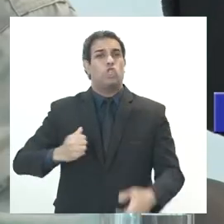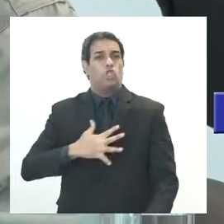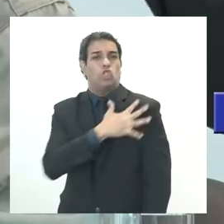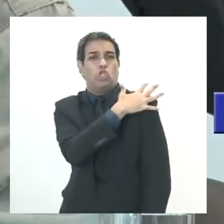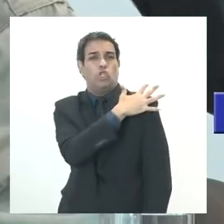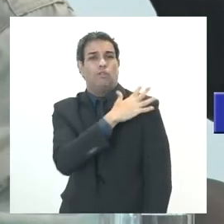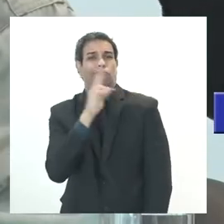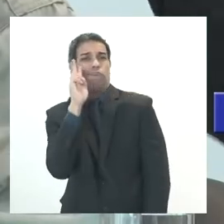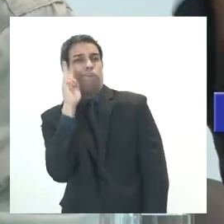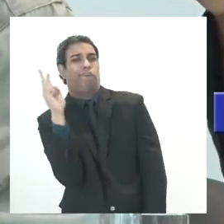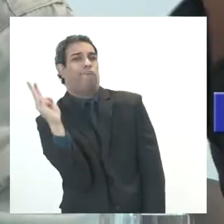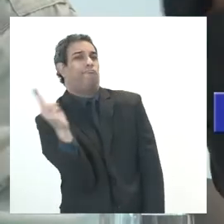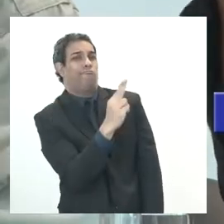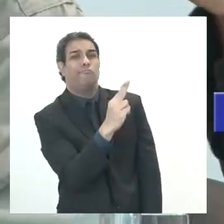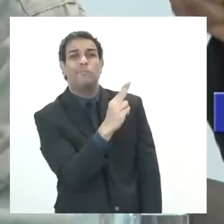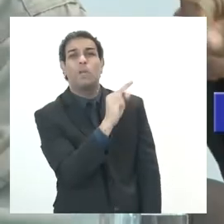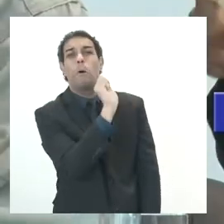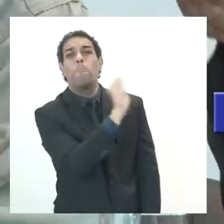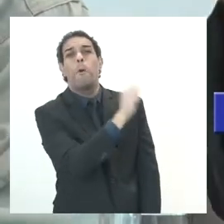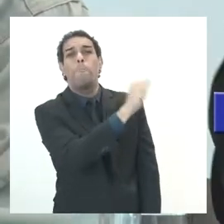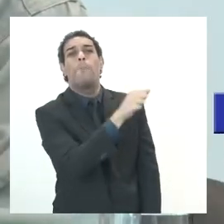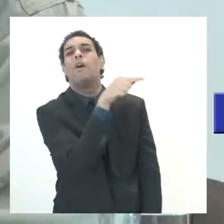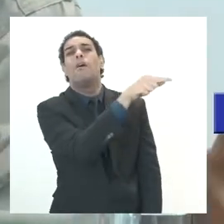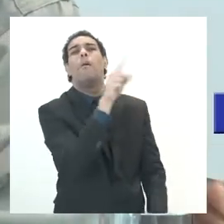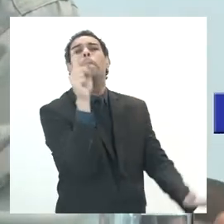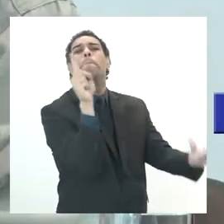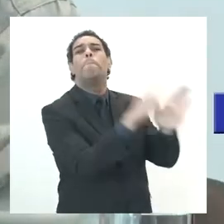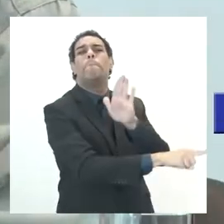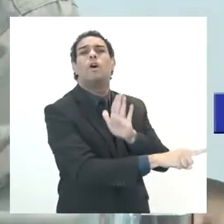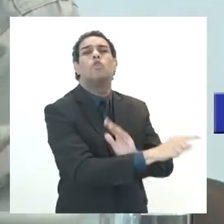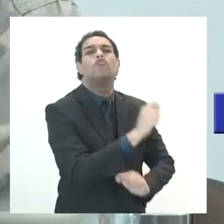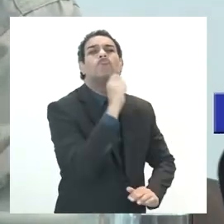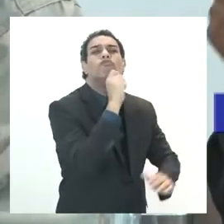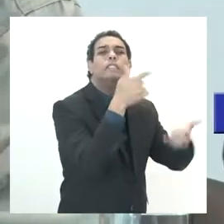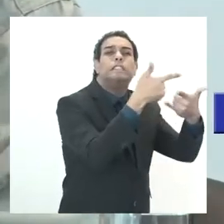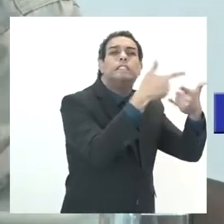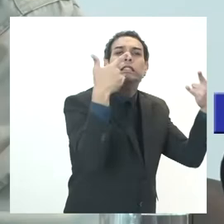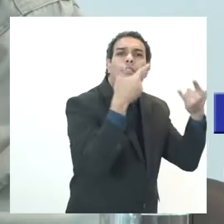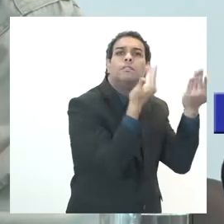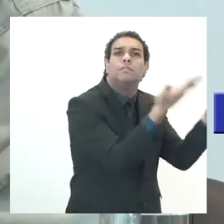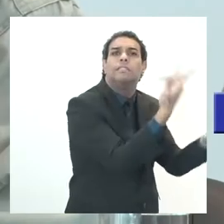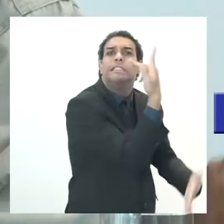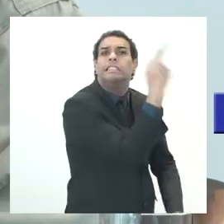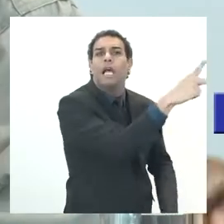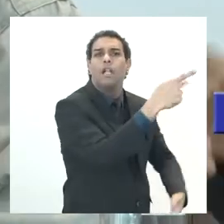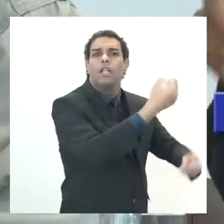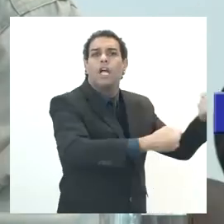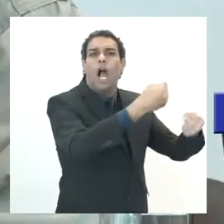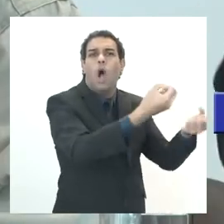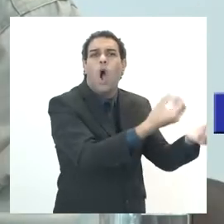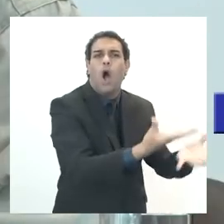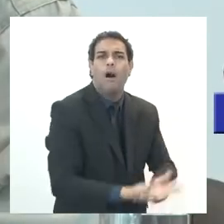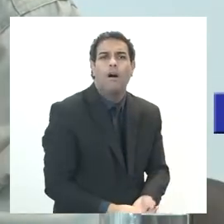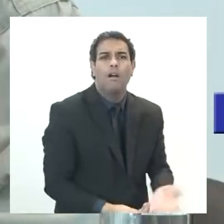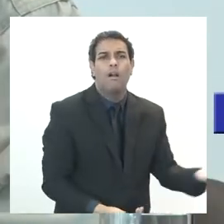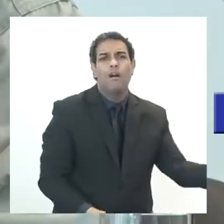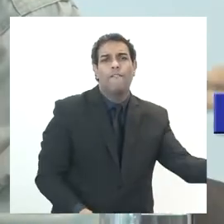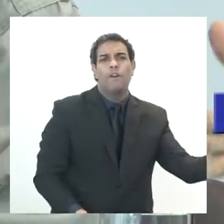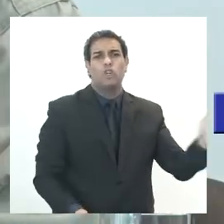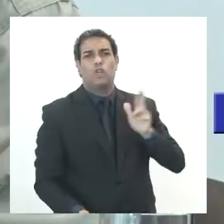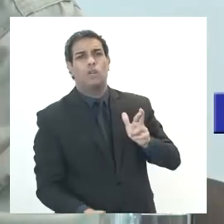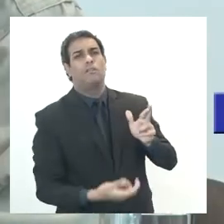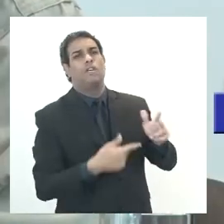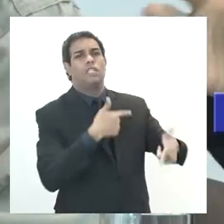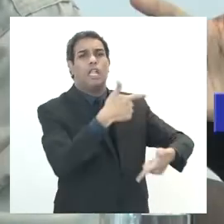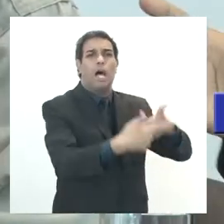presidente dos Correios General bateu no vidro pelo tempo porque estava sem a máscara dentro do veículo dele e aí ele falou que tava sem a